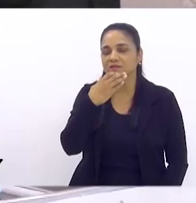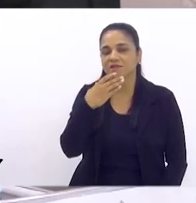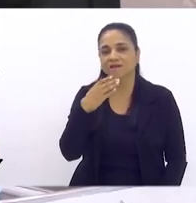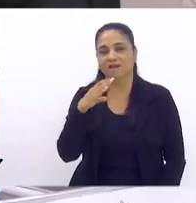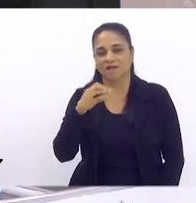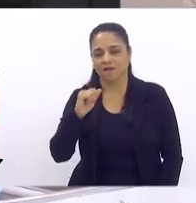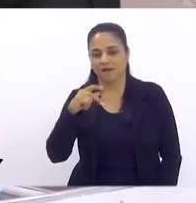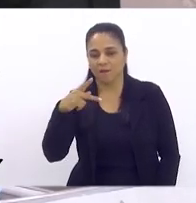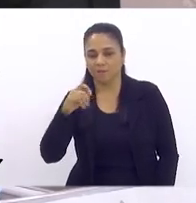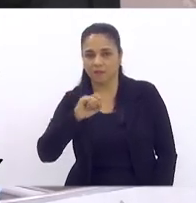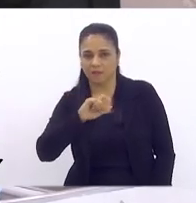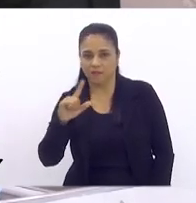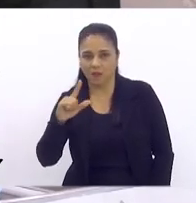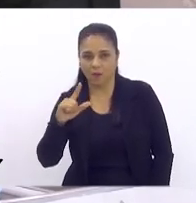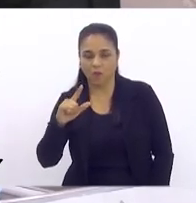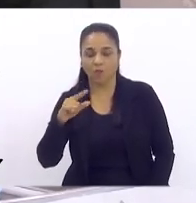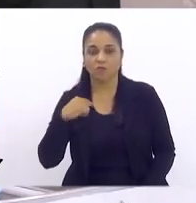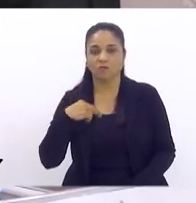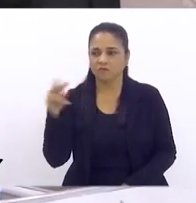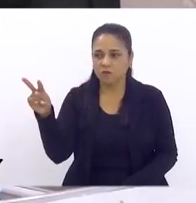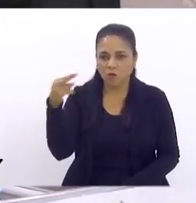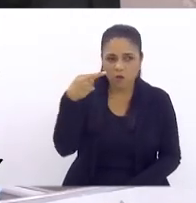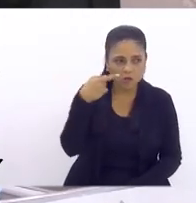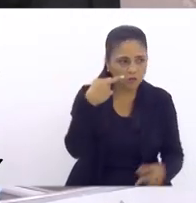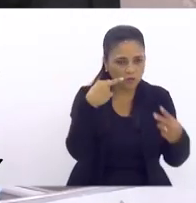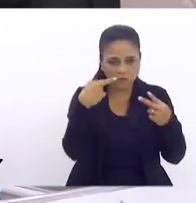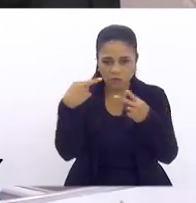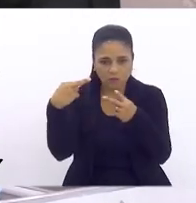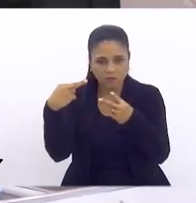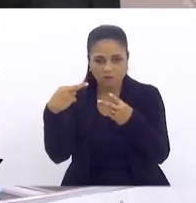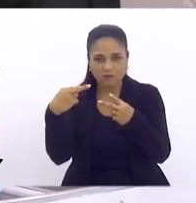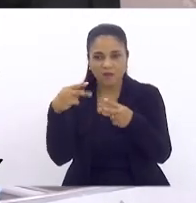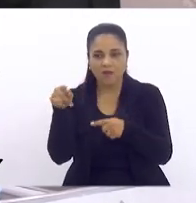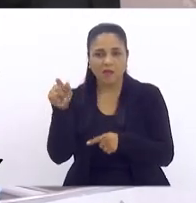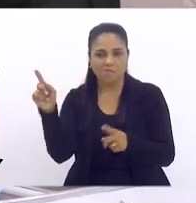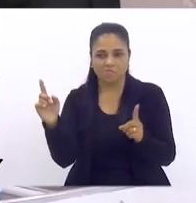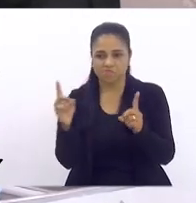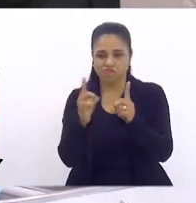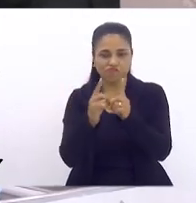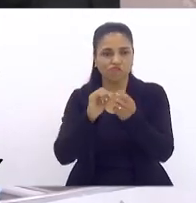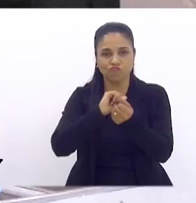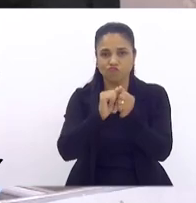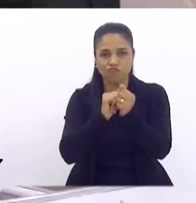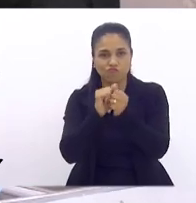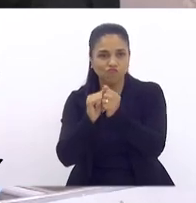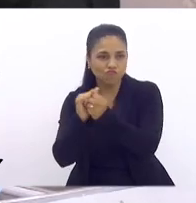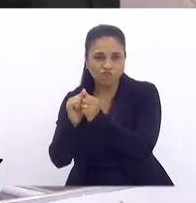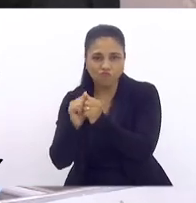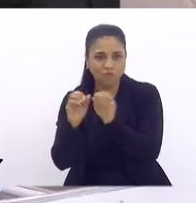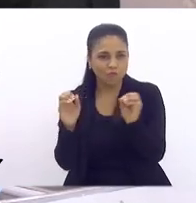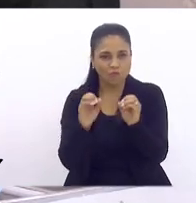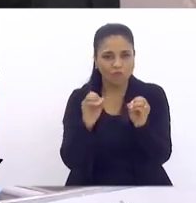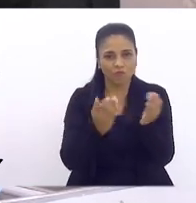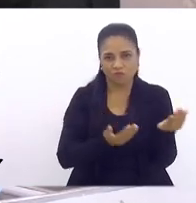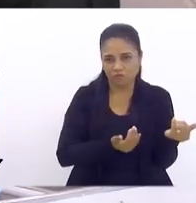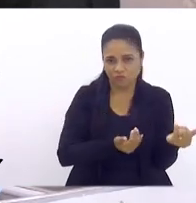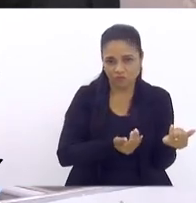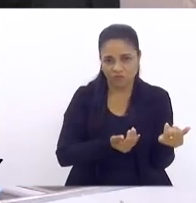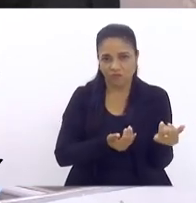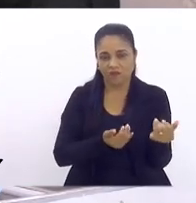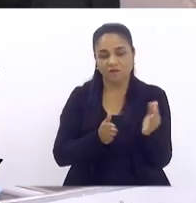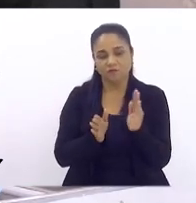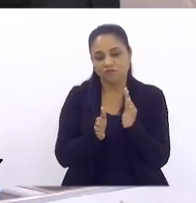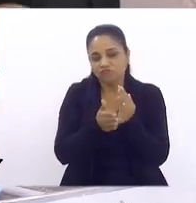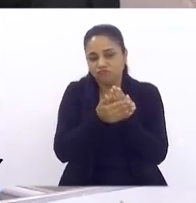queria fazer se ninguém pudesse te ver a Mariana não ia beijar mais meninas O Gabriel não ia namorar escondido com a sua namorada no escuro